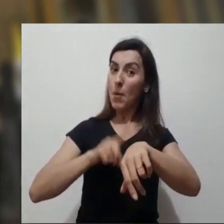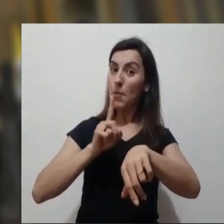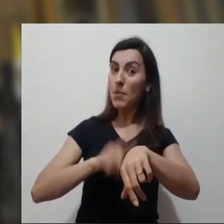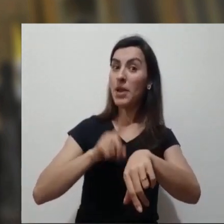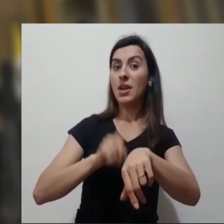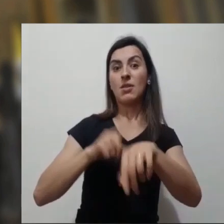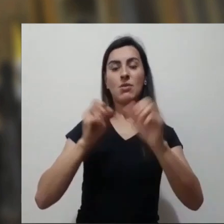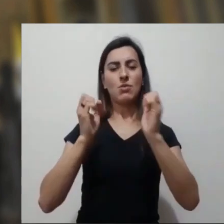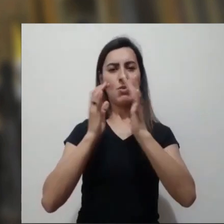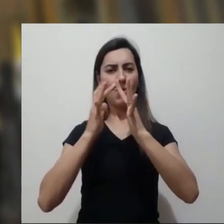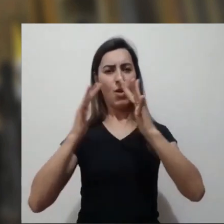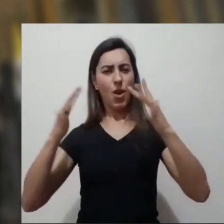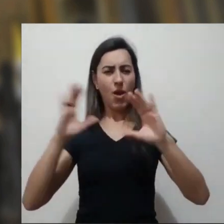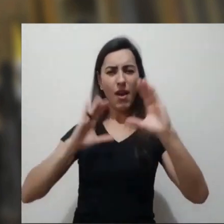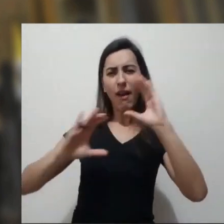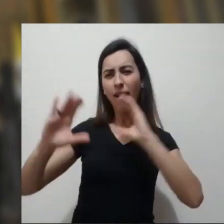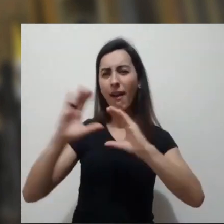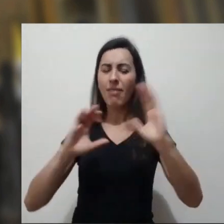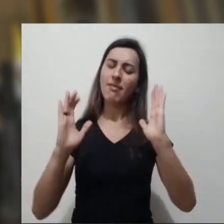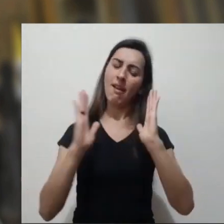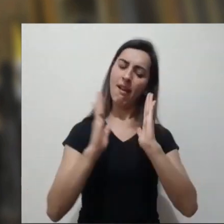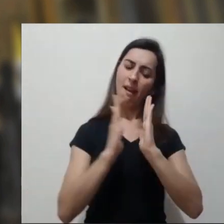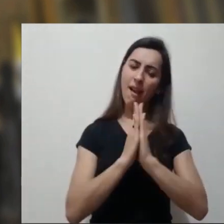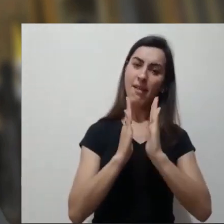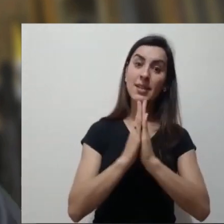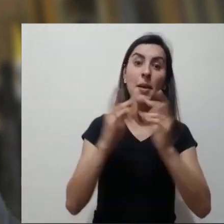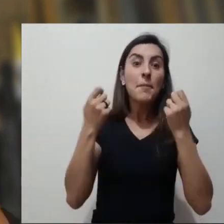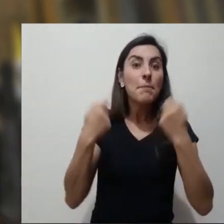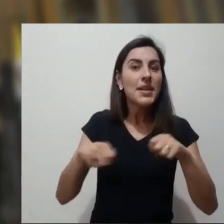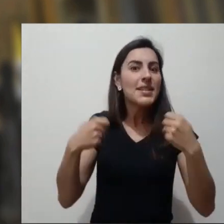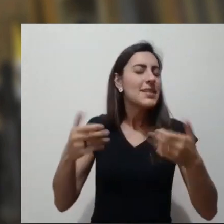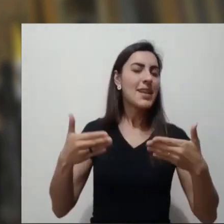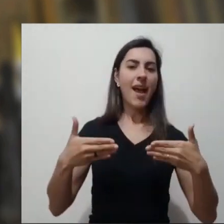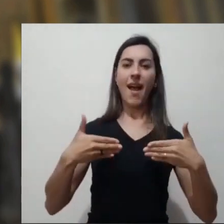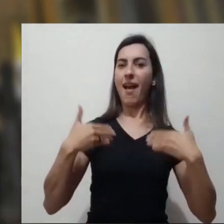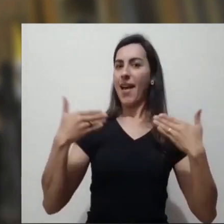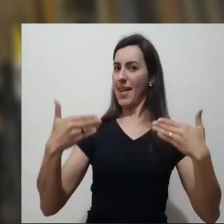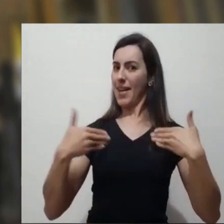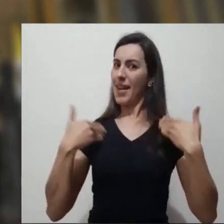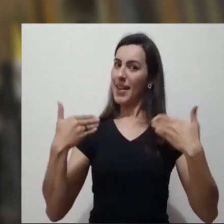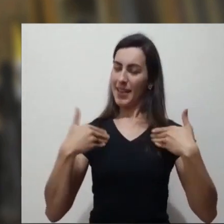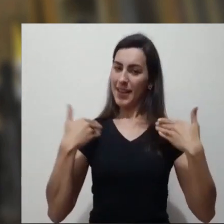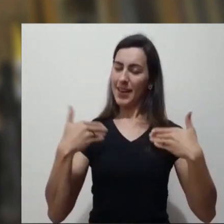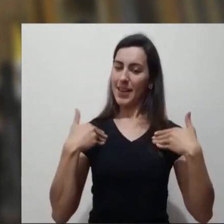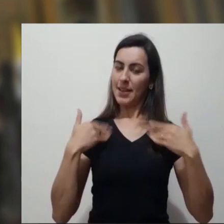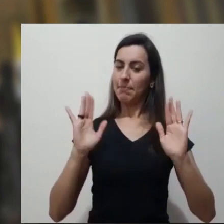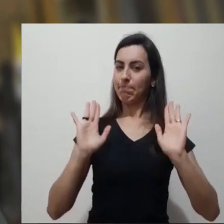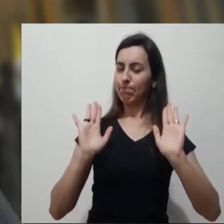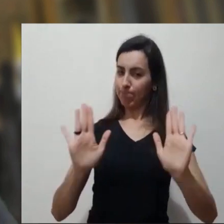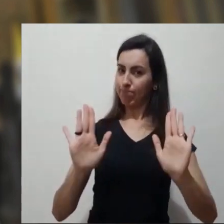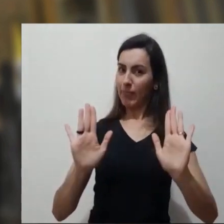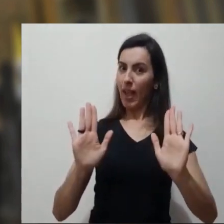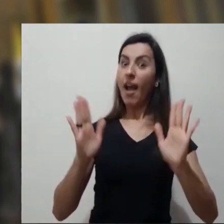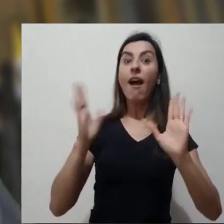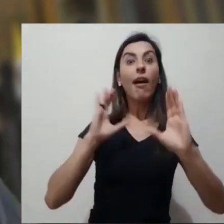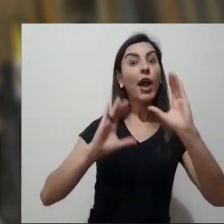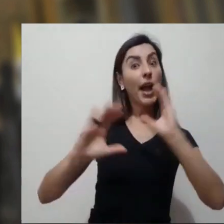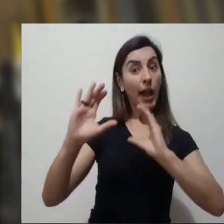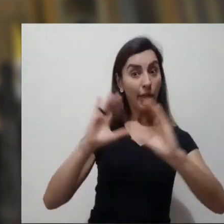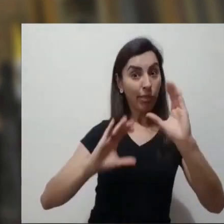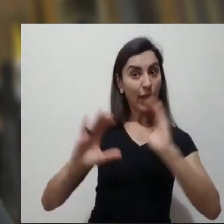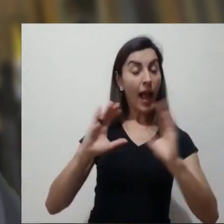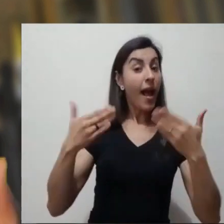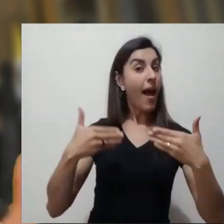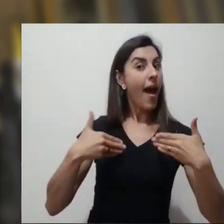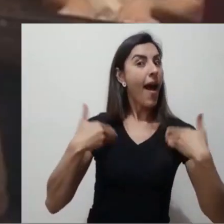cantamos, quando rezamos, devemos fazê-lo com alegria. Só que é para cantarmos